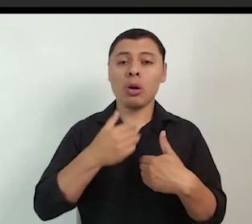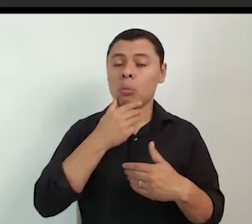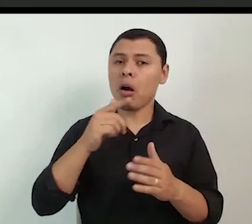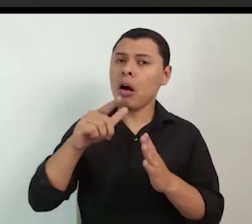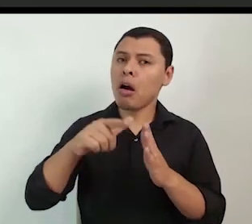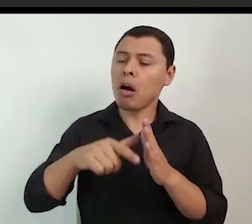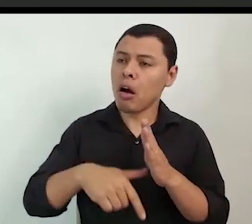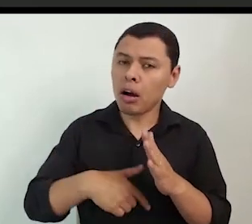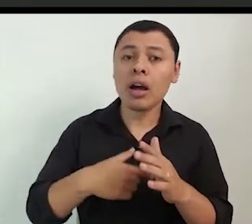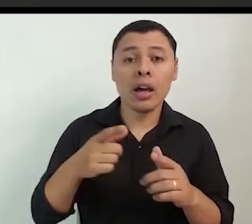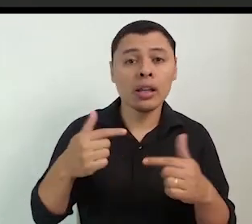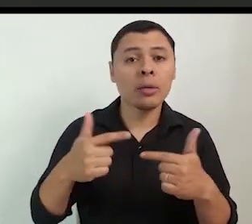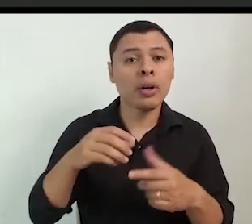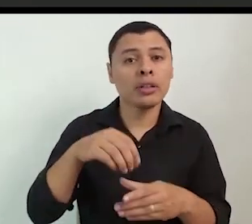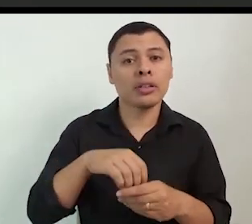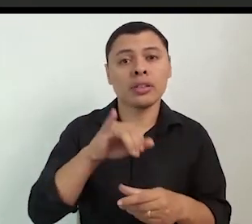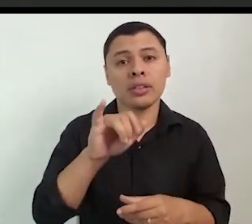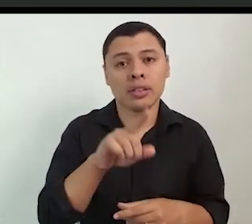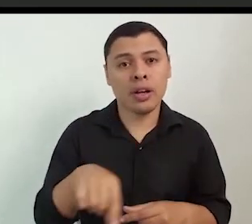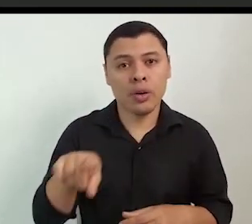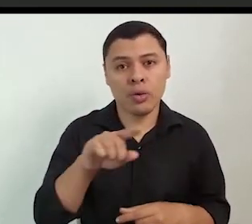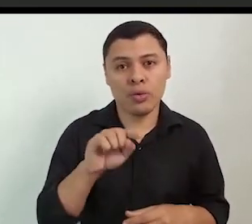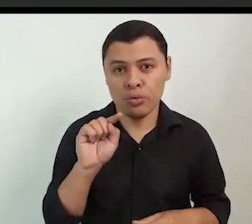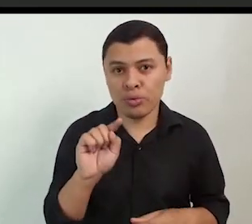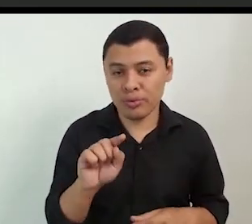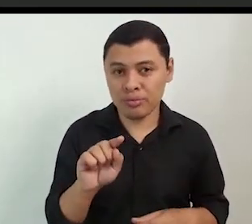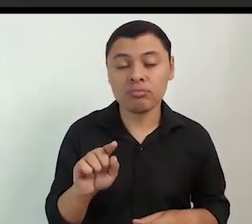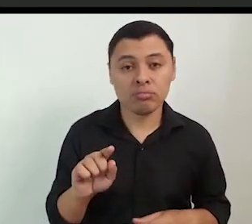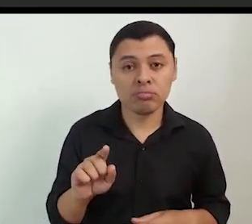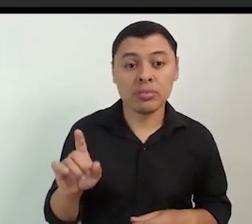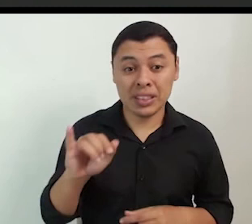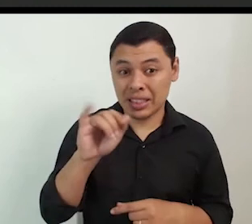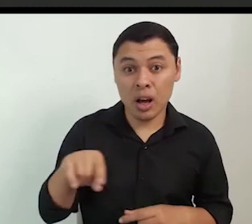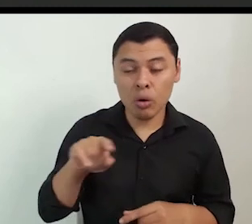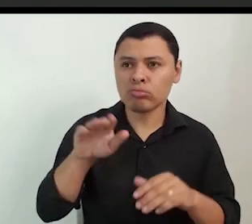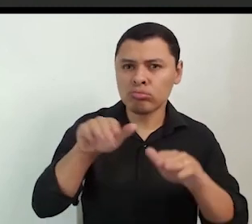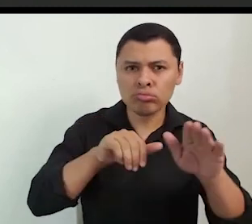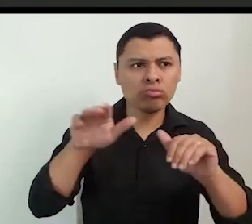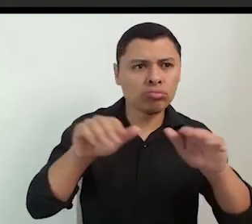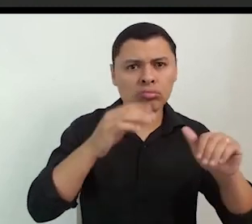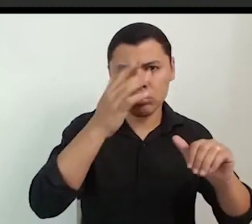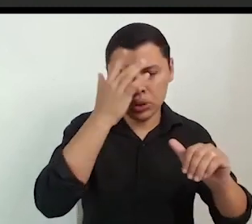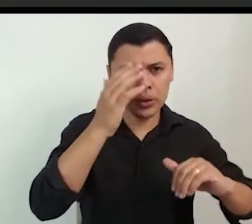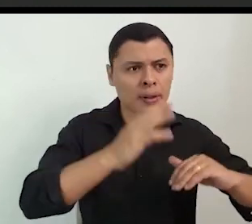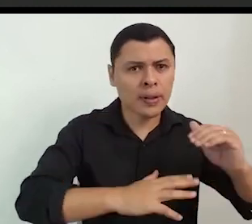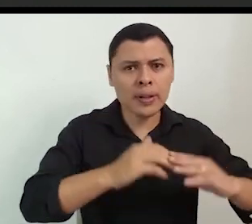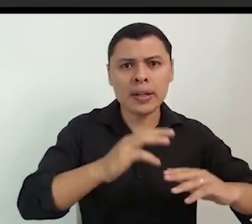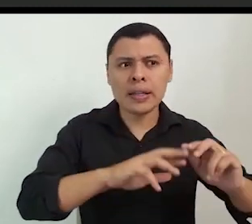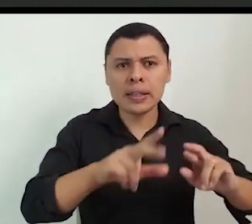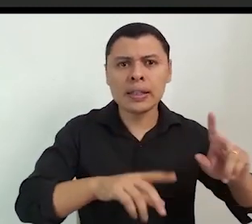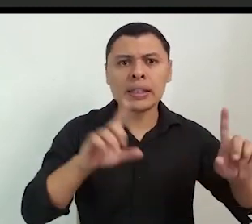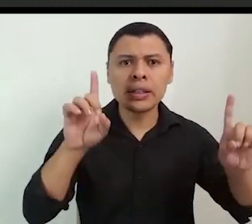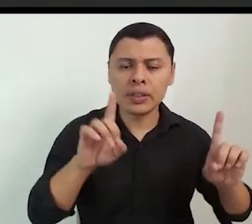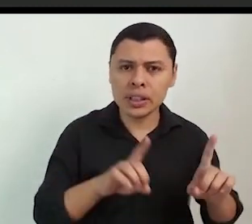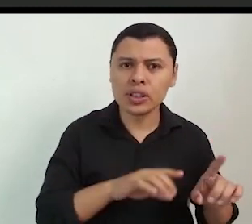trabalha no Itaú, né? Então, o Itaú, ele busca realmente contratar diversos perfis de pessoas com deficiência.